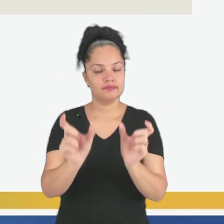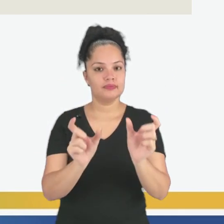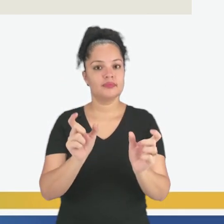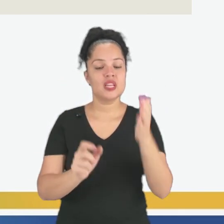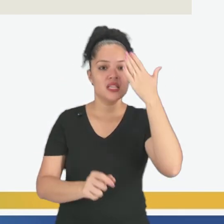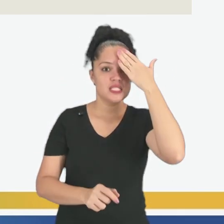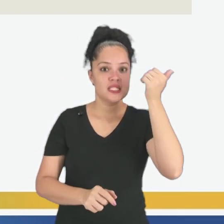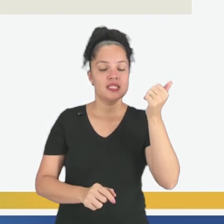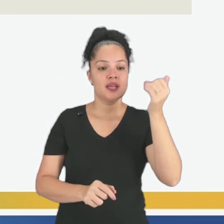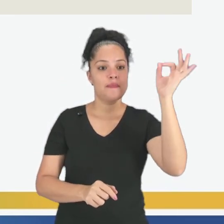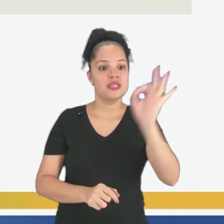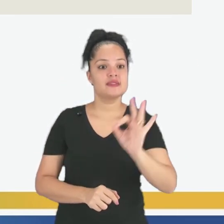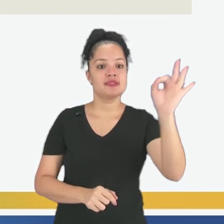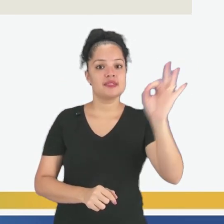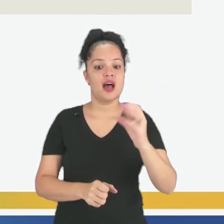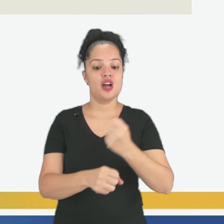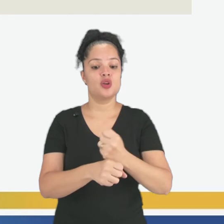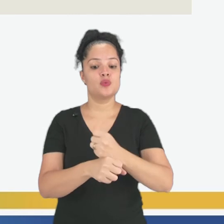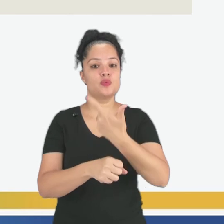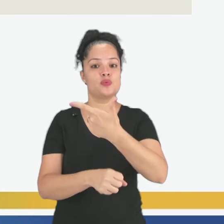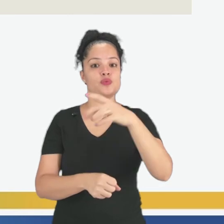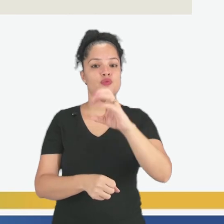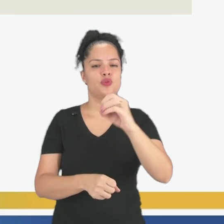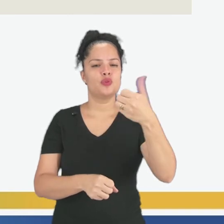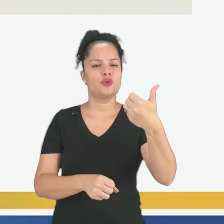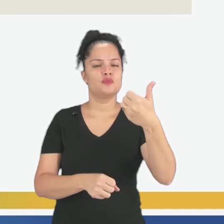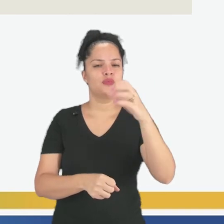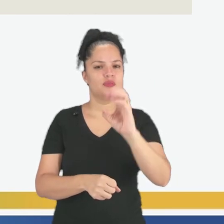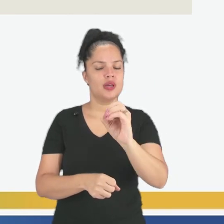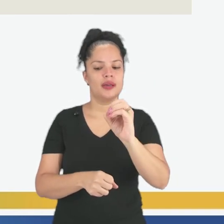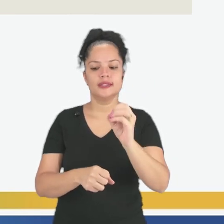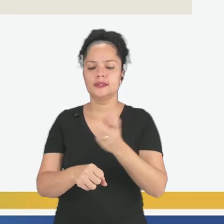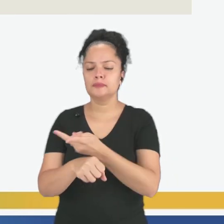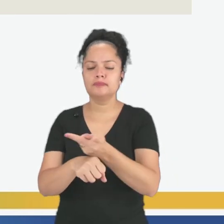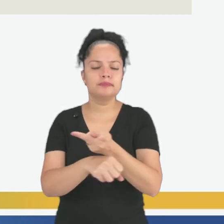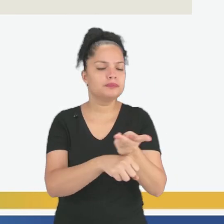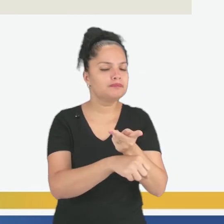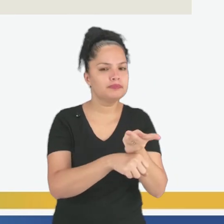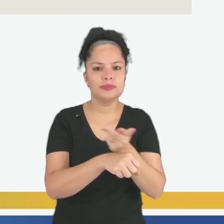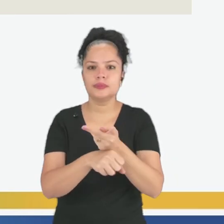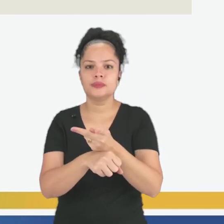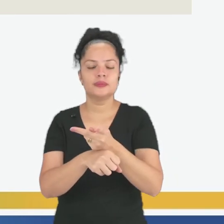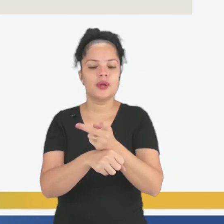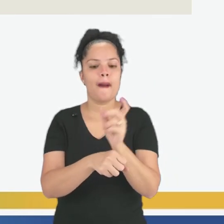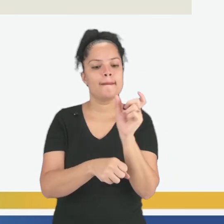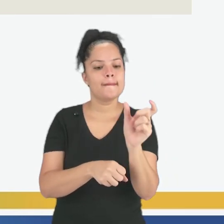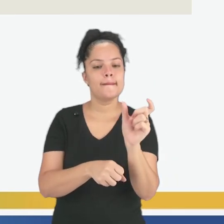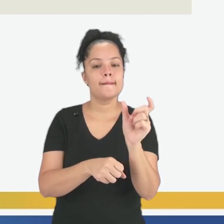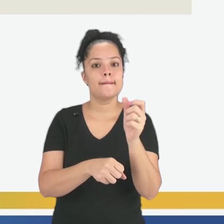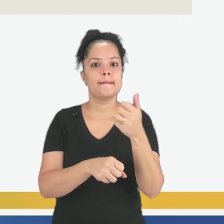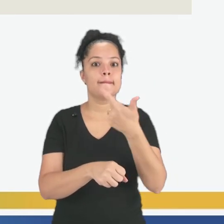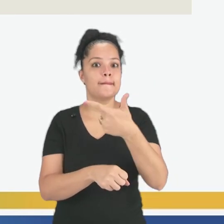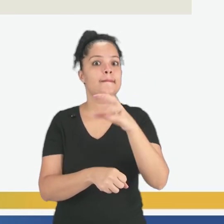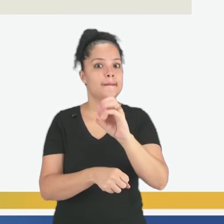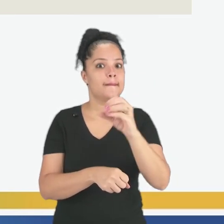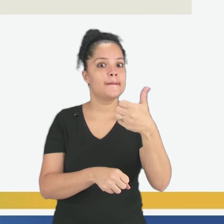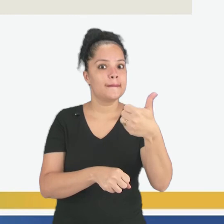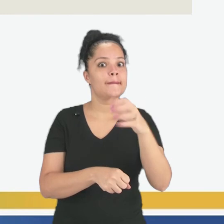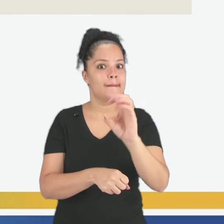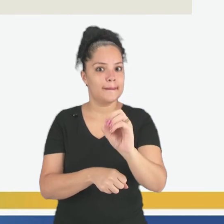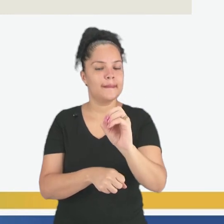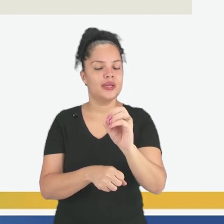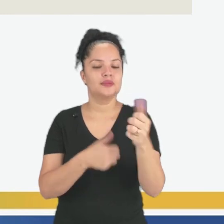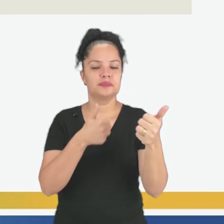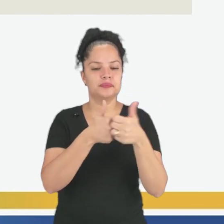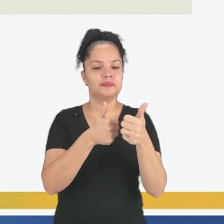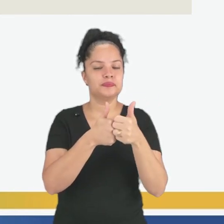taxas em 2010. Então, procure pelo esse ano 2010, que vocês vão encontrar próximo dele a resposta que vocês precisam.